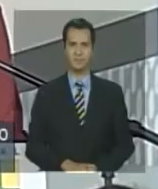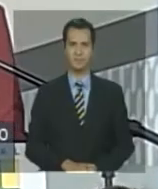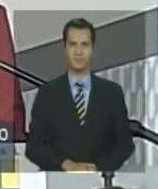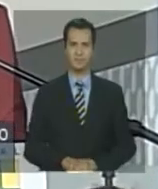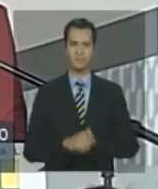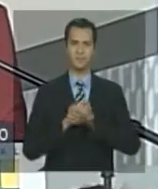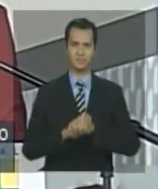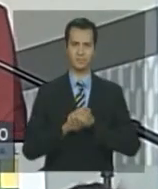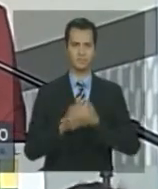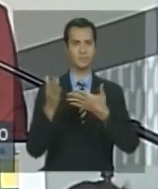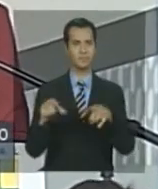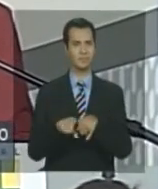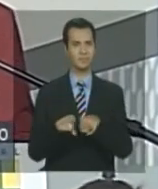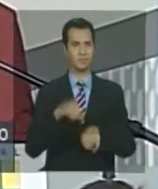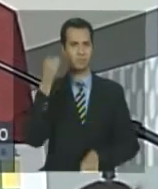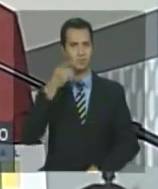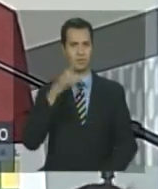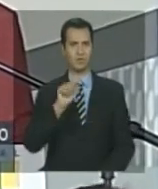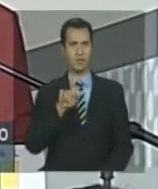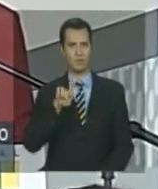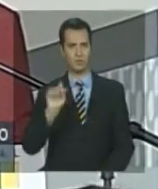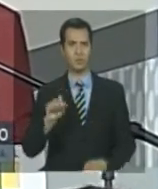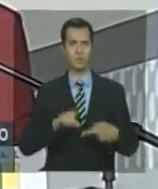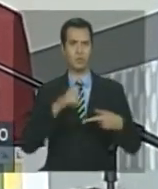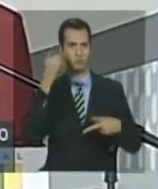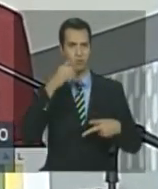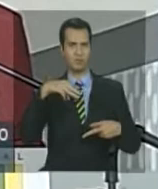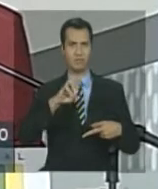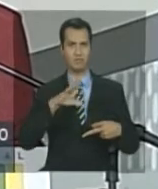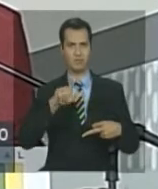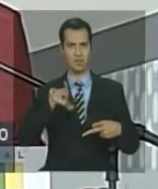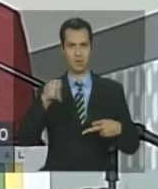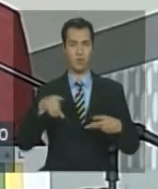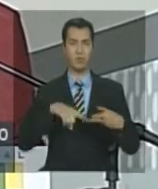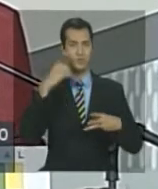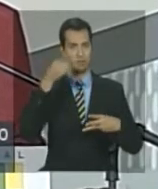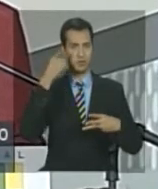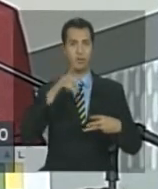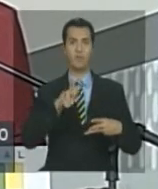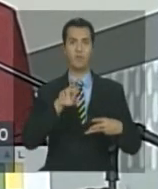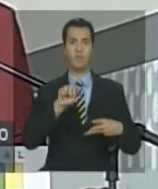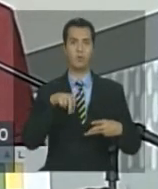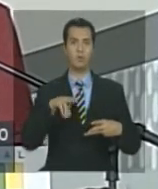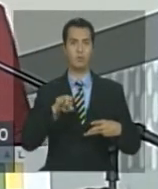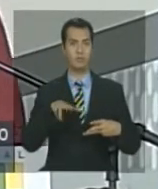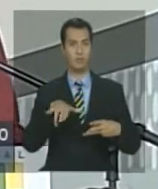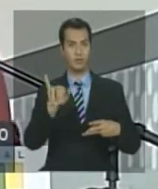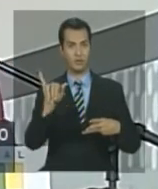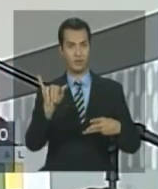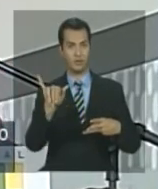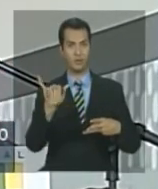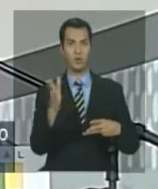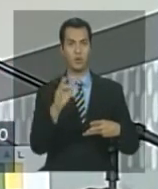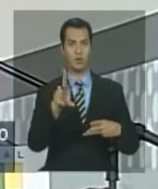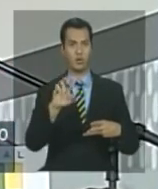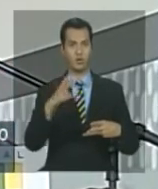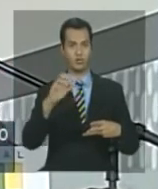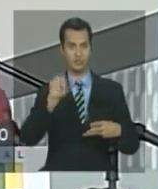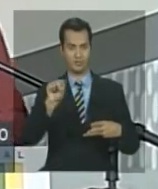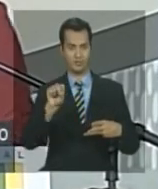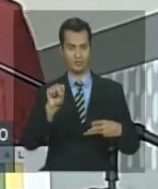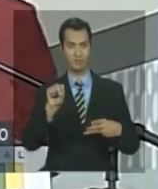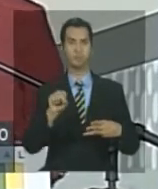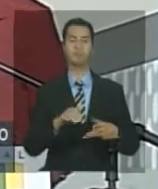Cumprimentar também o deputado Auro, o deputado Marcelo Matos e o deputado Valnei Rocha. Cumprimentar